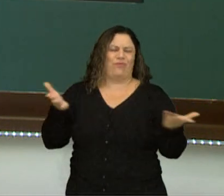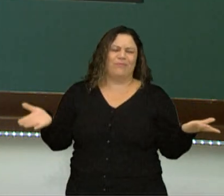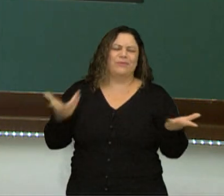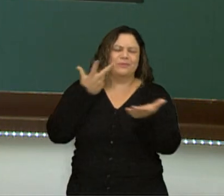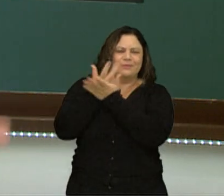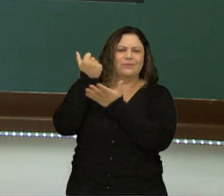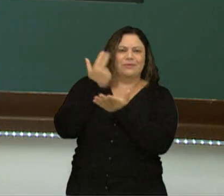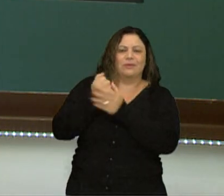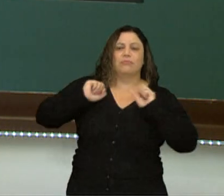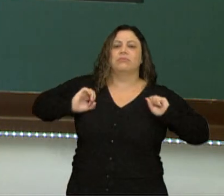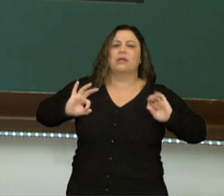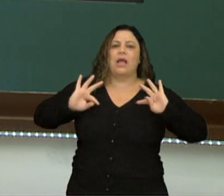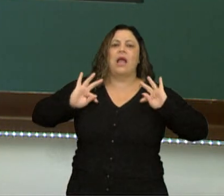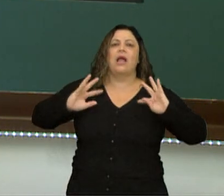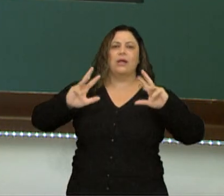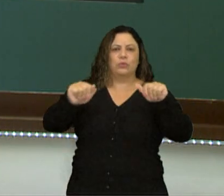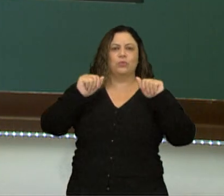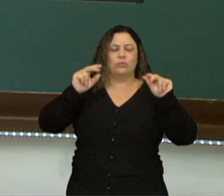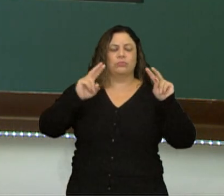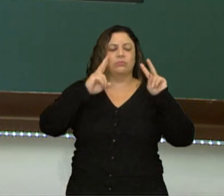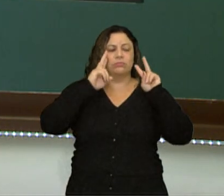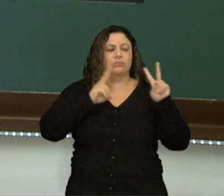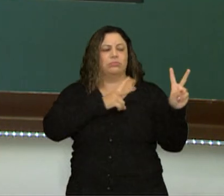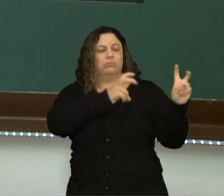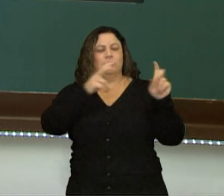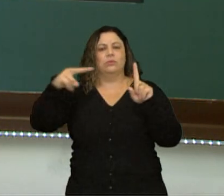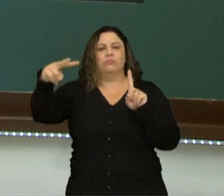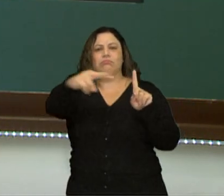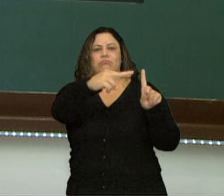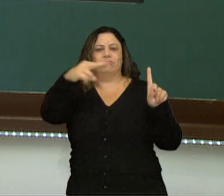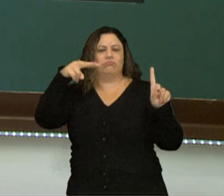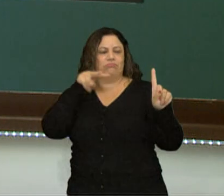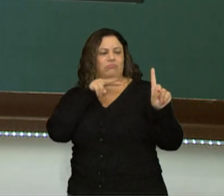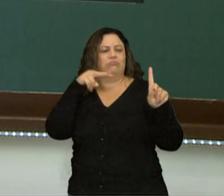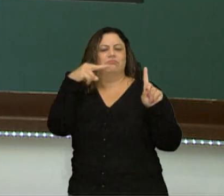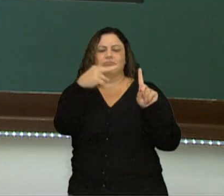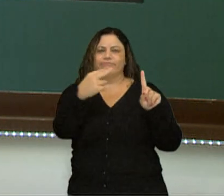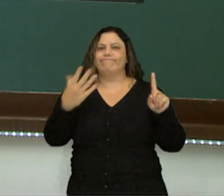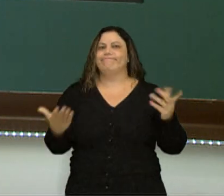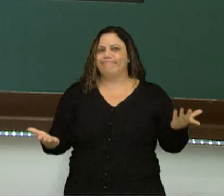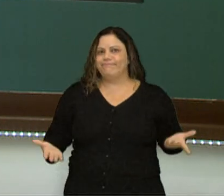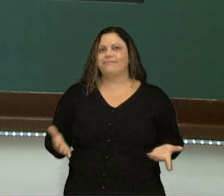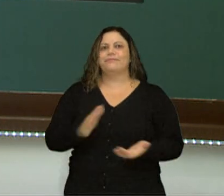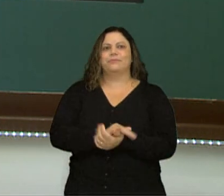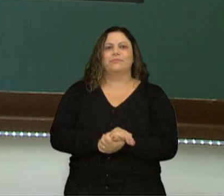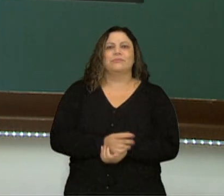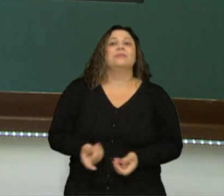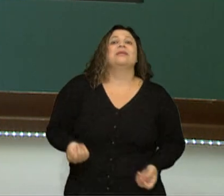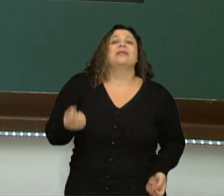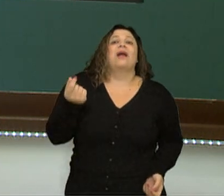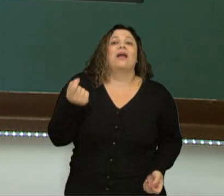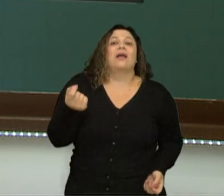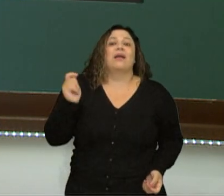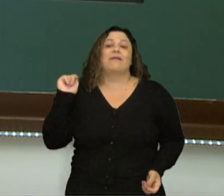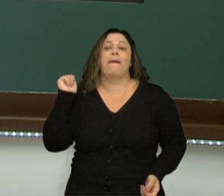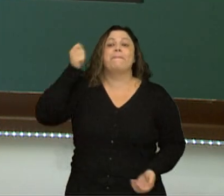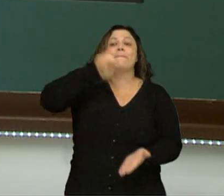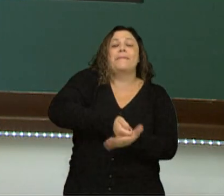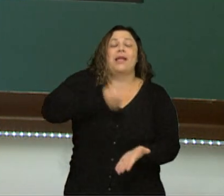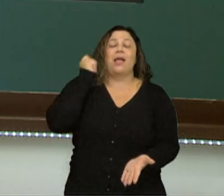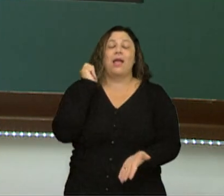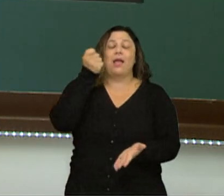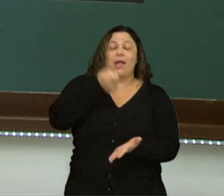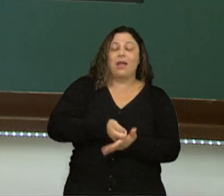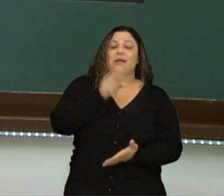nós compramos a todos que queiram ver. E nós não ganhamos dinheiro para falar dessa propaganda, pelo contrário, a gente paga para